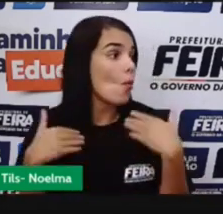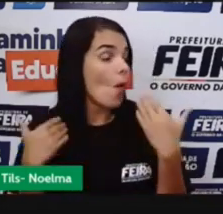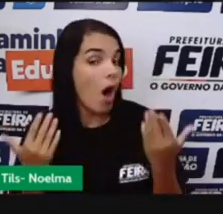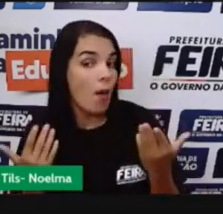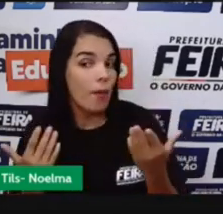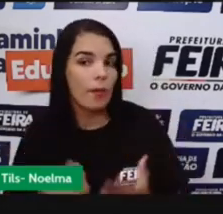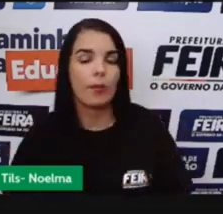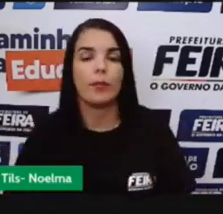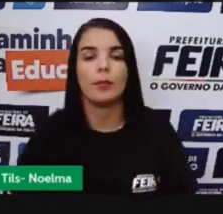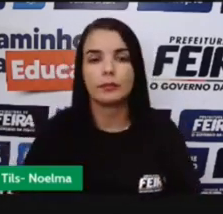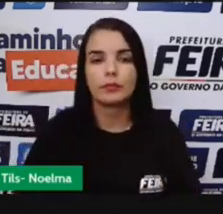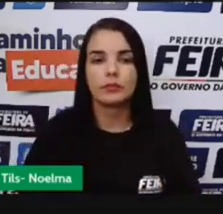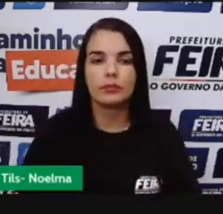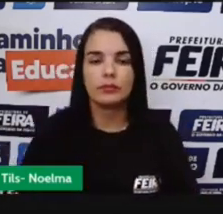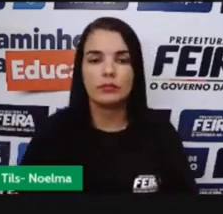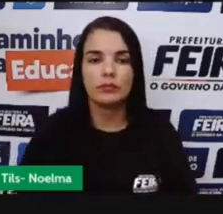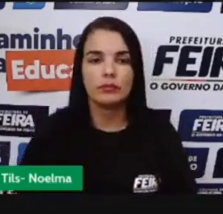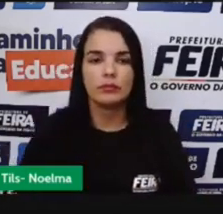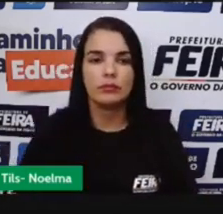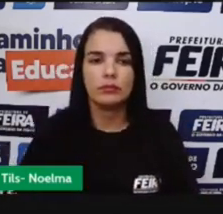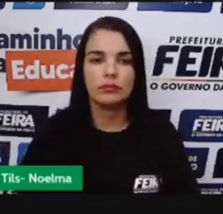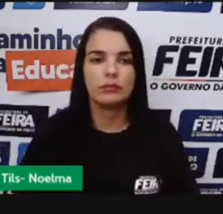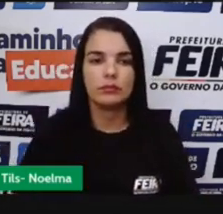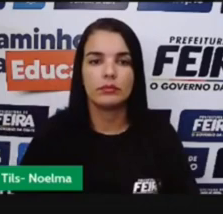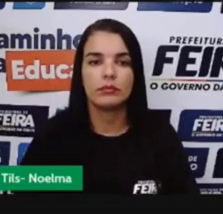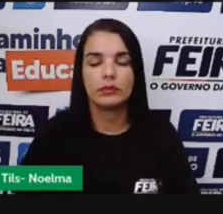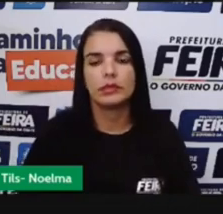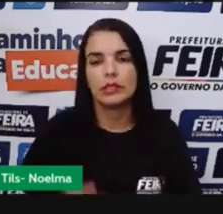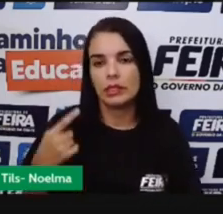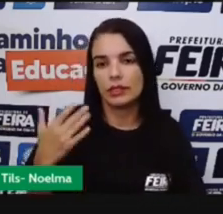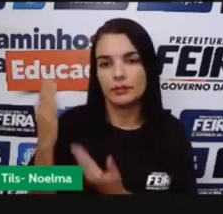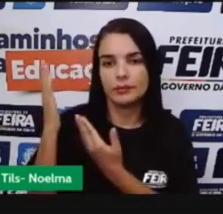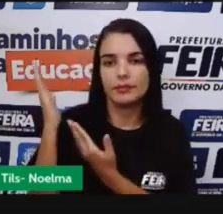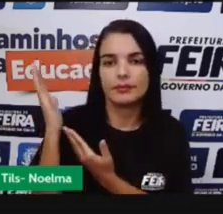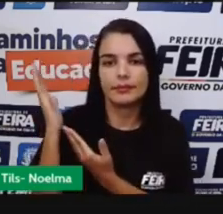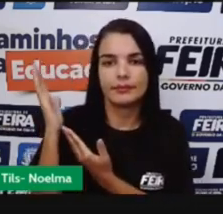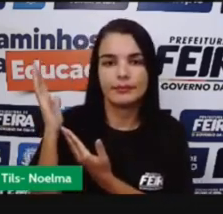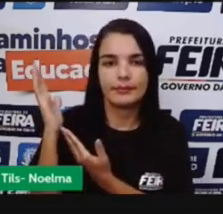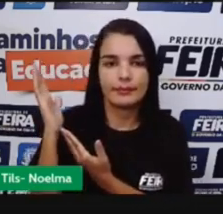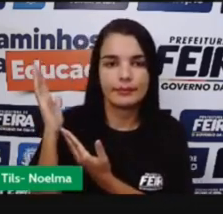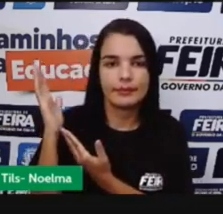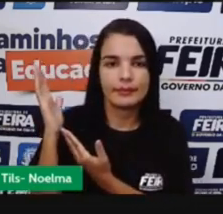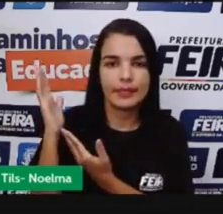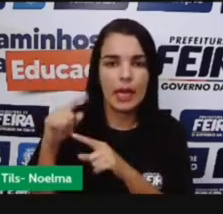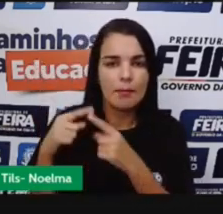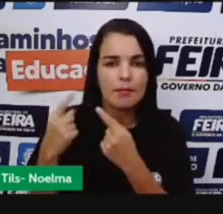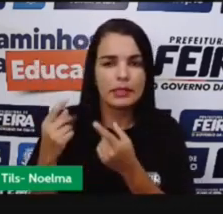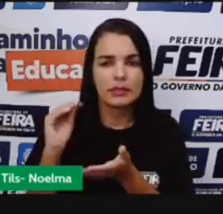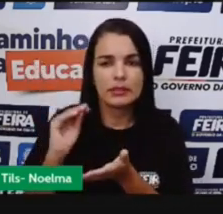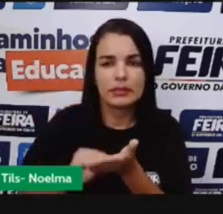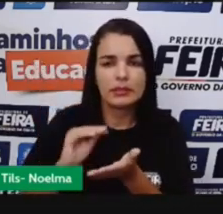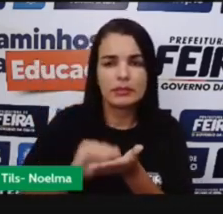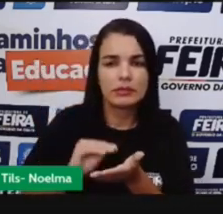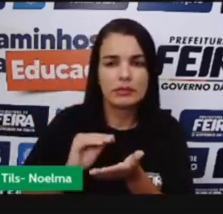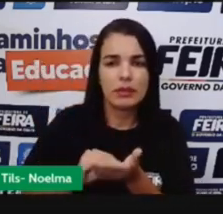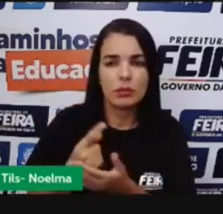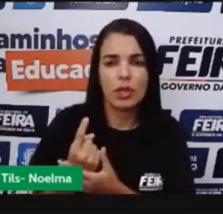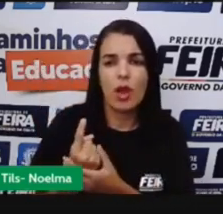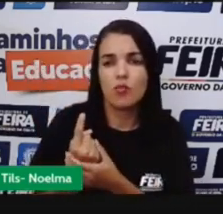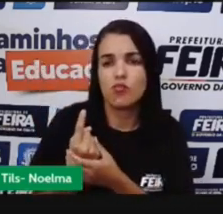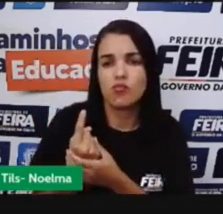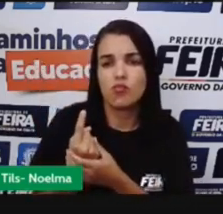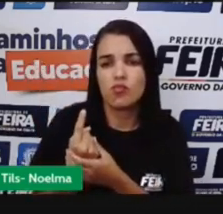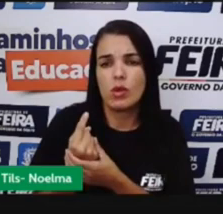vezes 5 é igual a 30, pronto. Mas o que é 31? E aí, o que eu vou fazer? Se